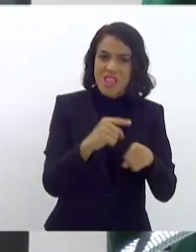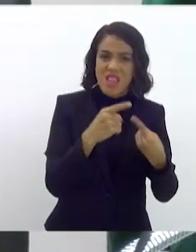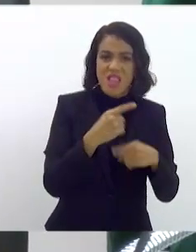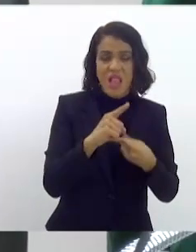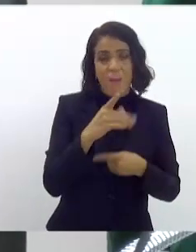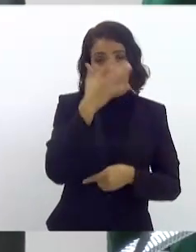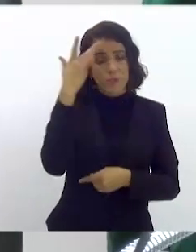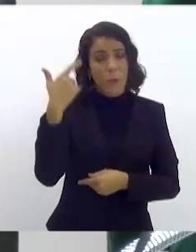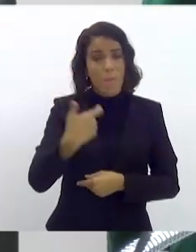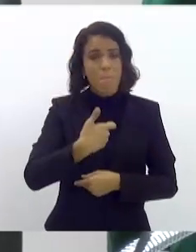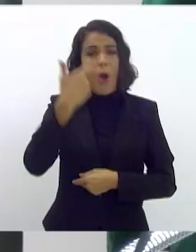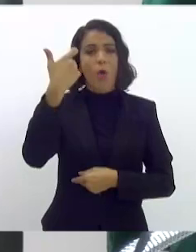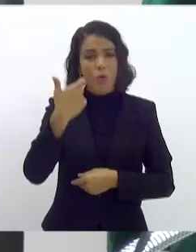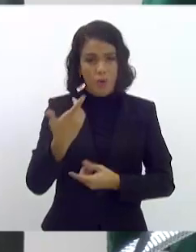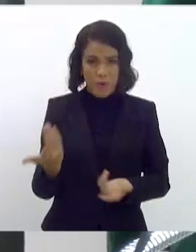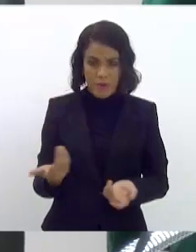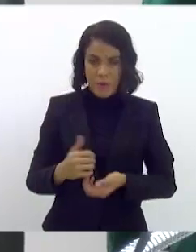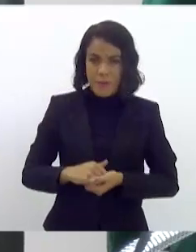com a vida sendo presos. Tá?